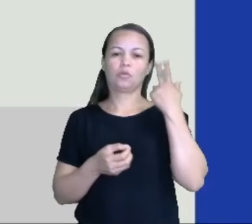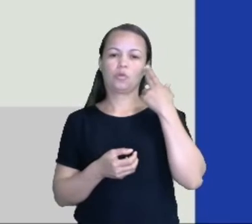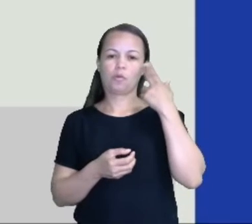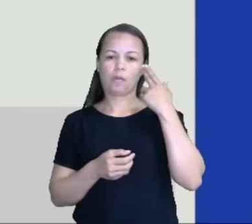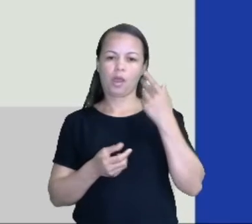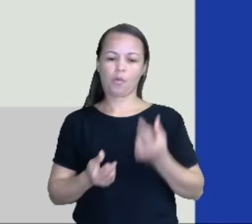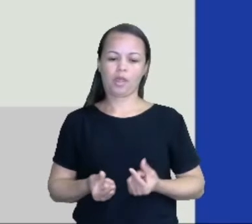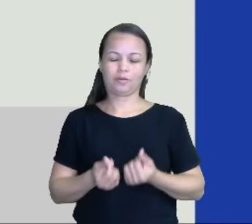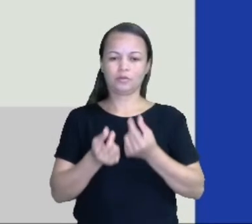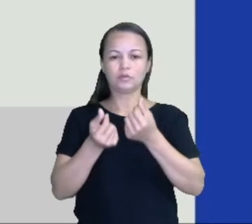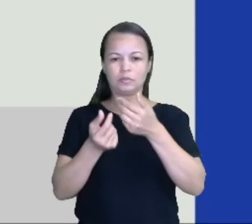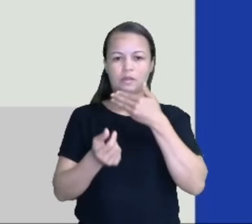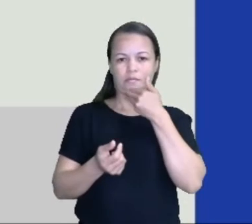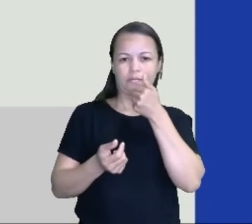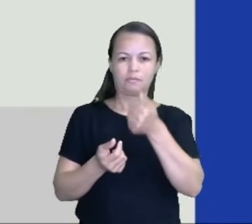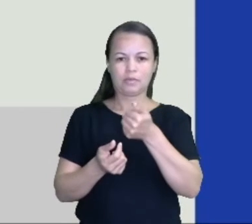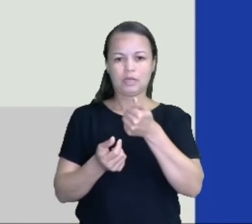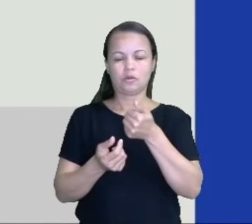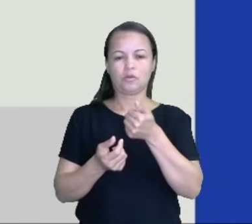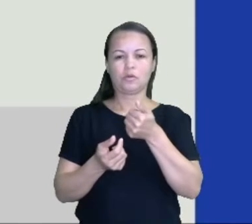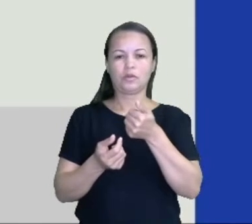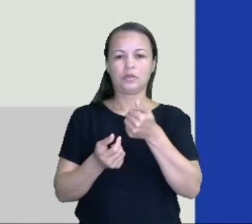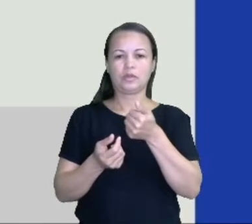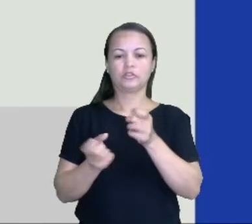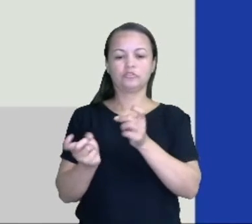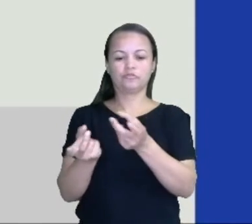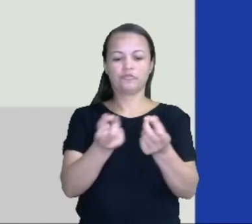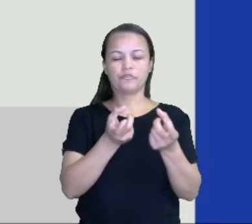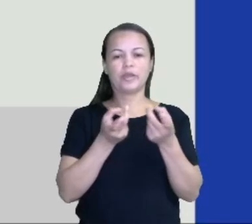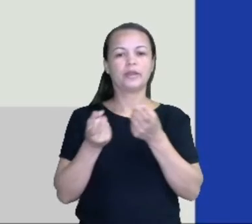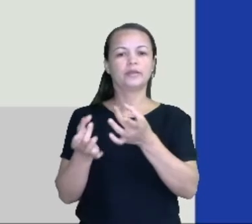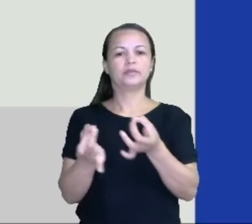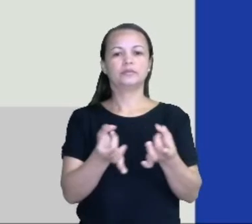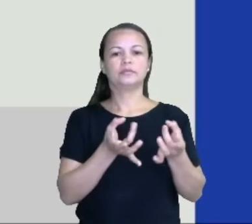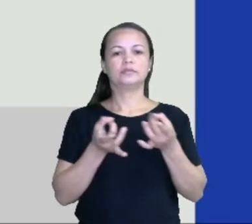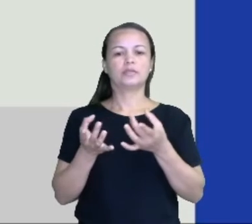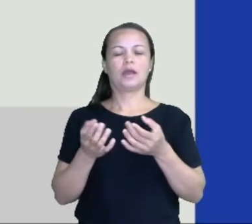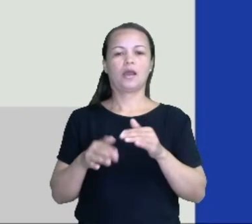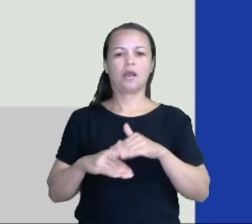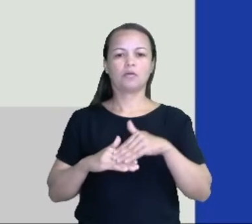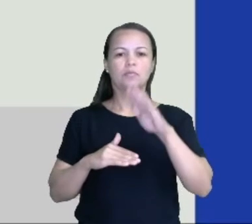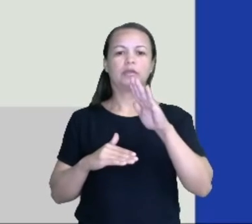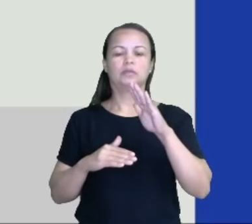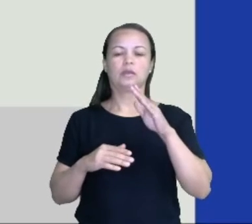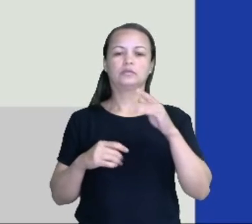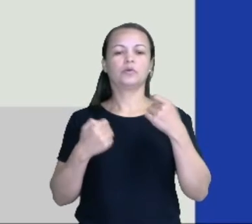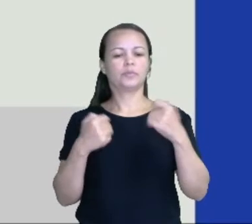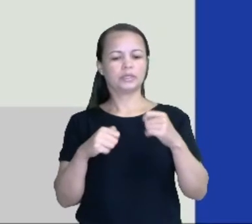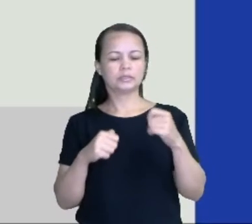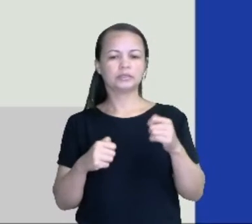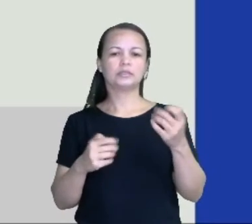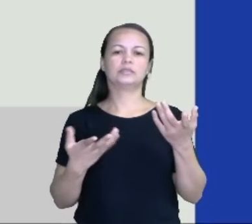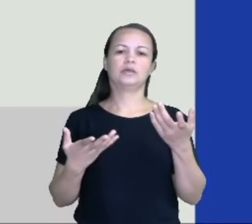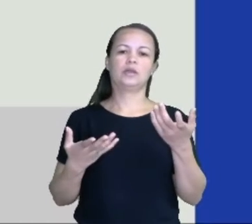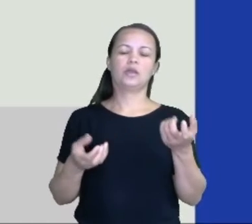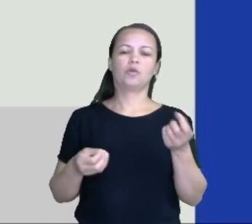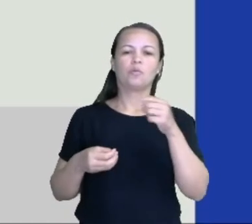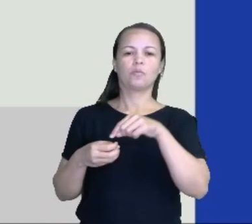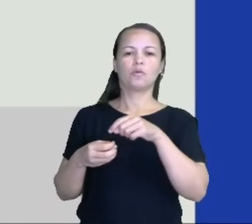recuperar e as vendas voltem a aumentar, então ele vai precisar recompor aquela vaga de